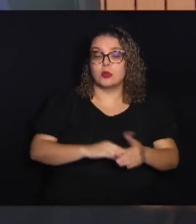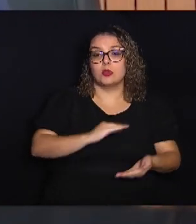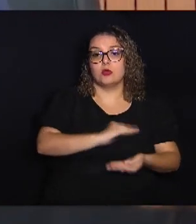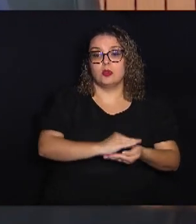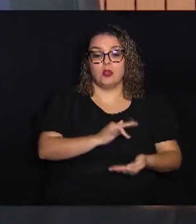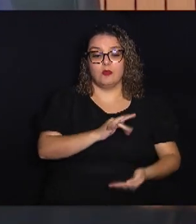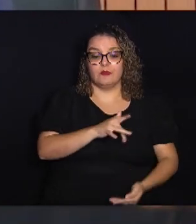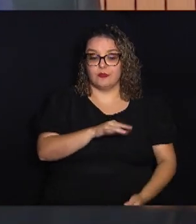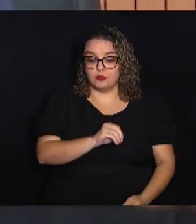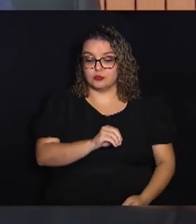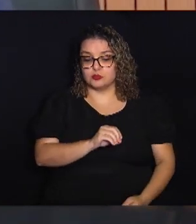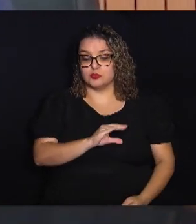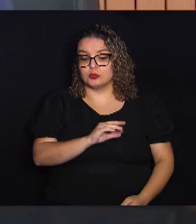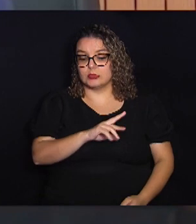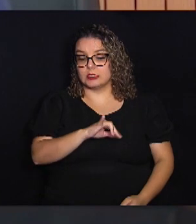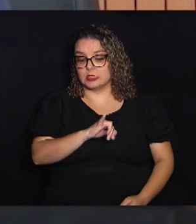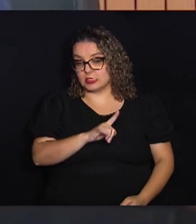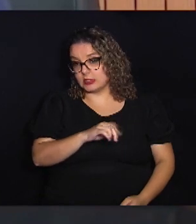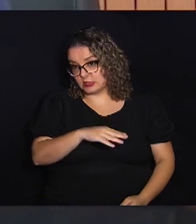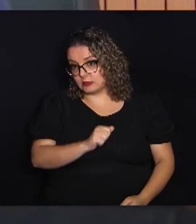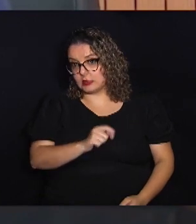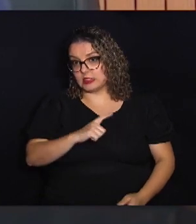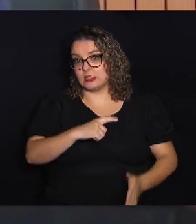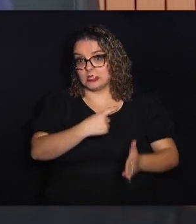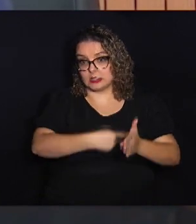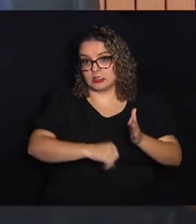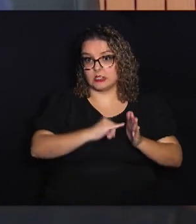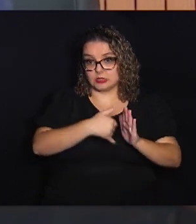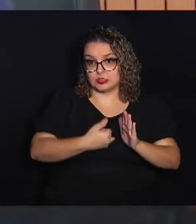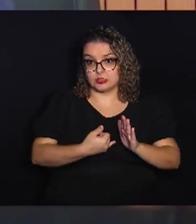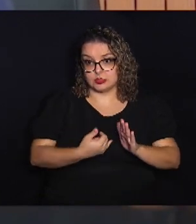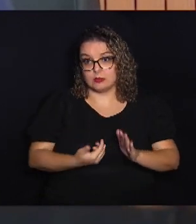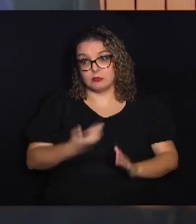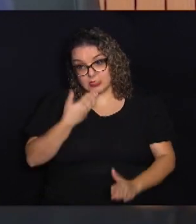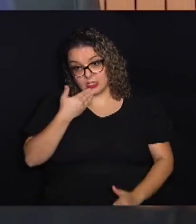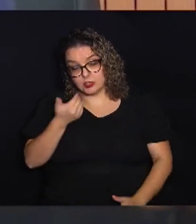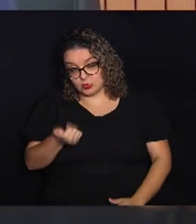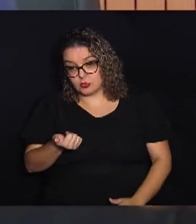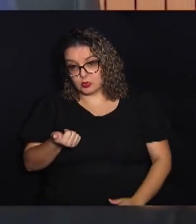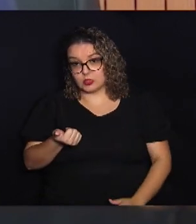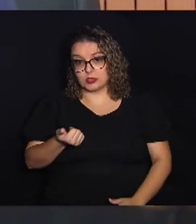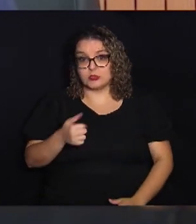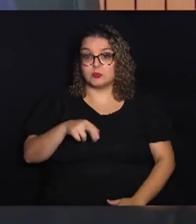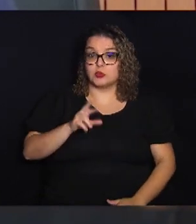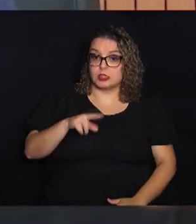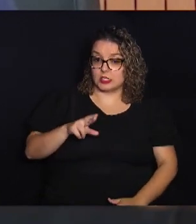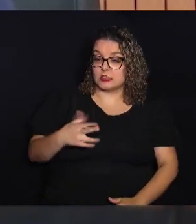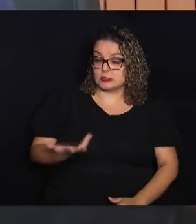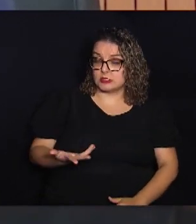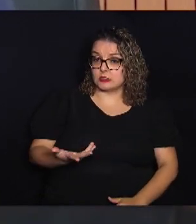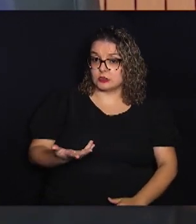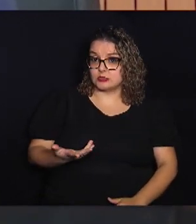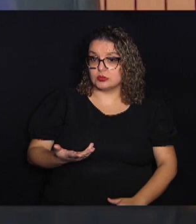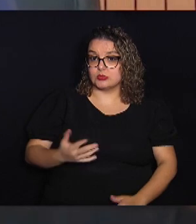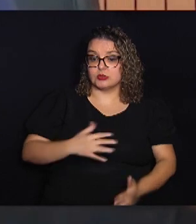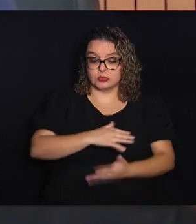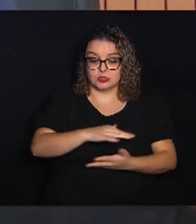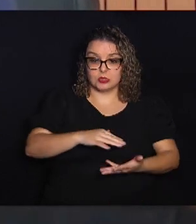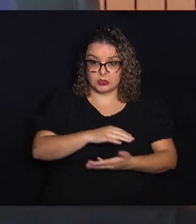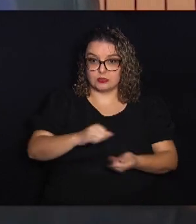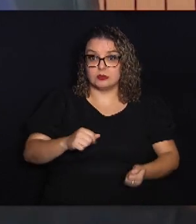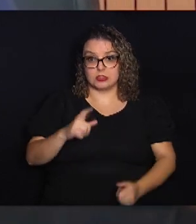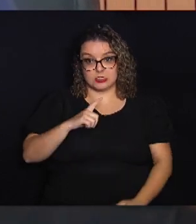que tem taxas de juros mais interessantes ainda, muito por conta dessa questão de sustentabilidade que